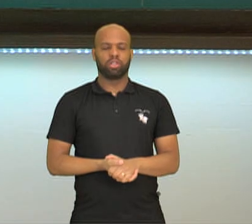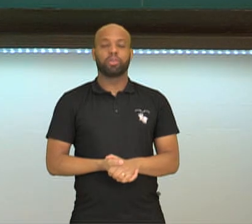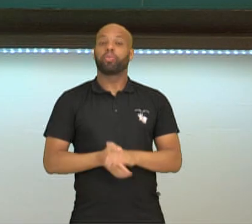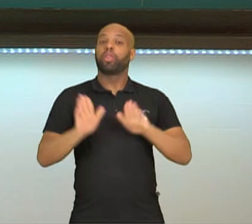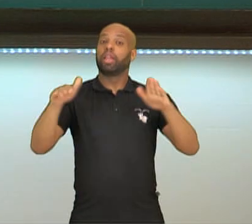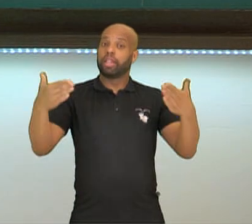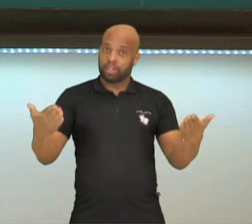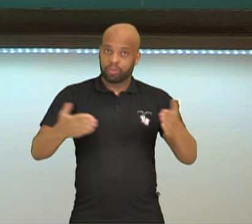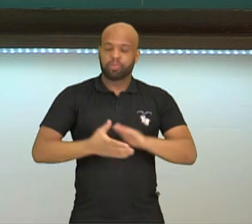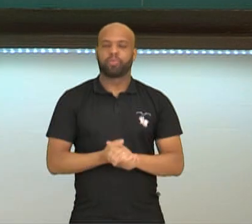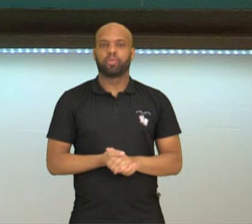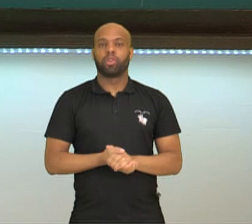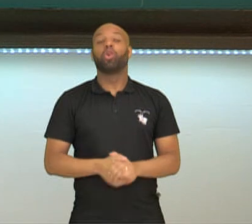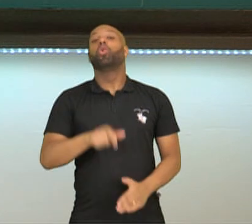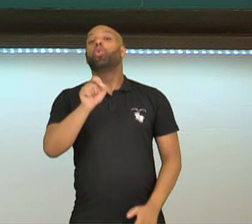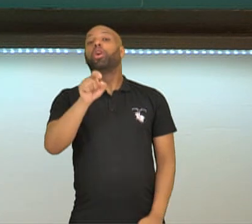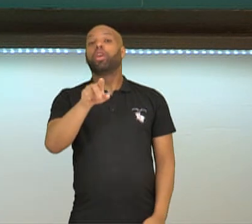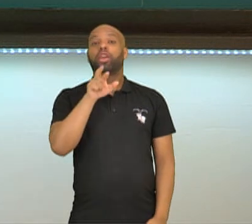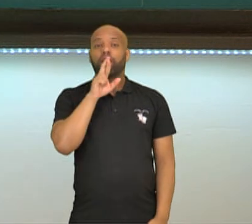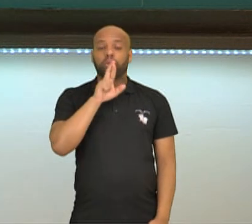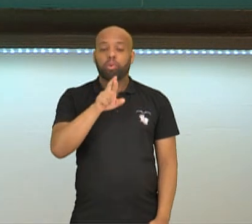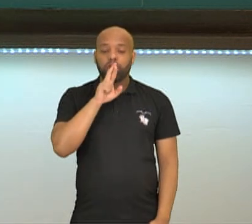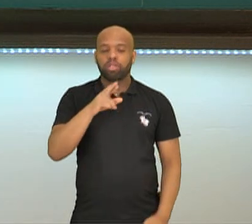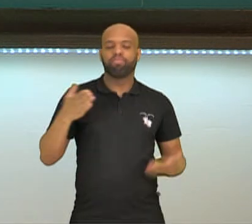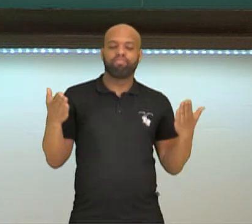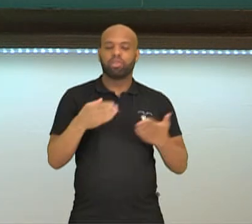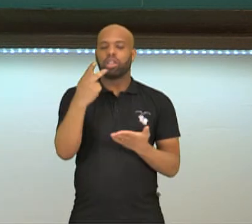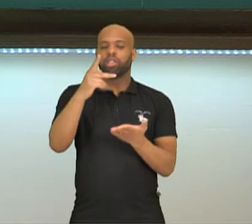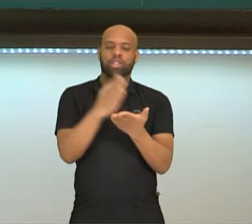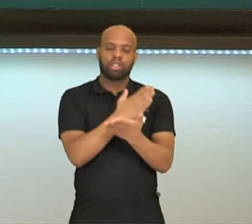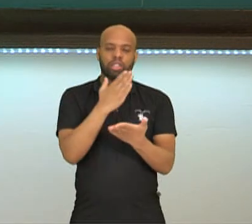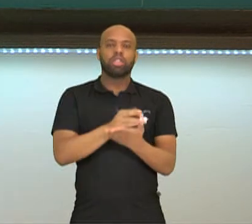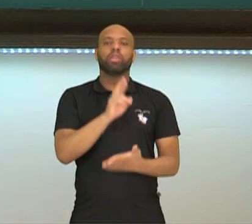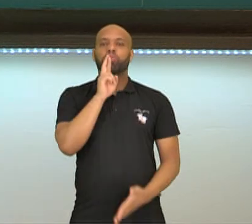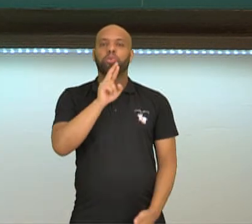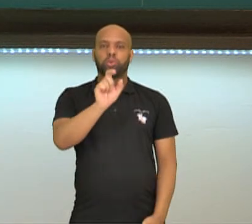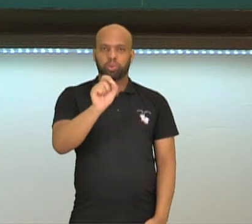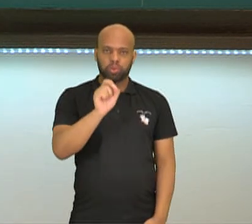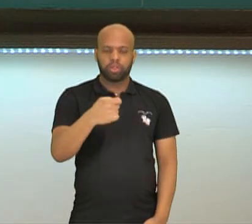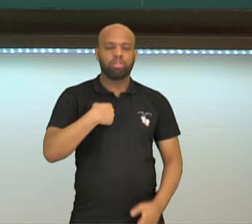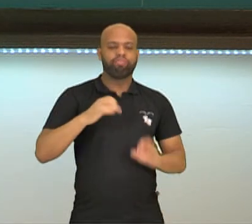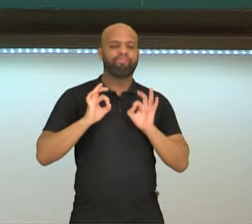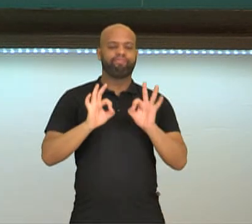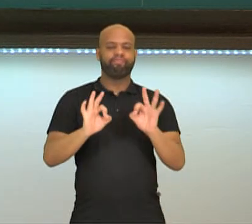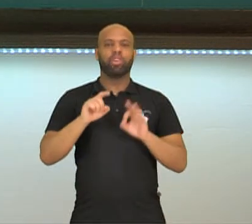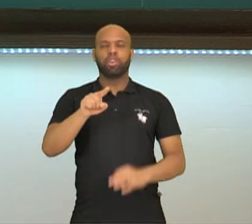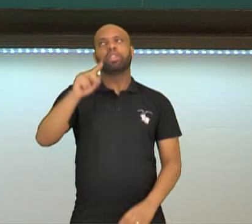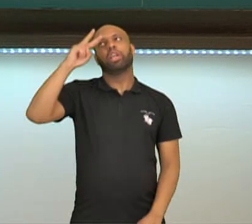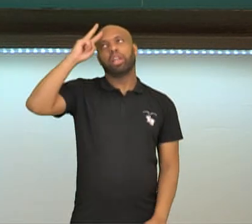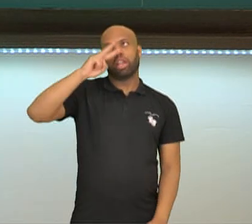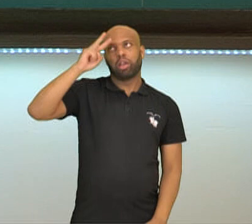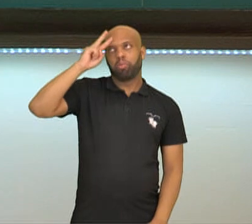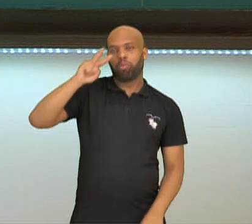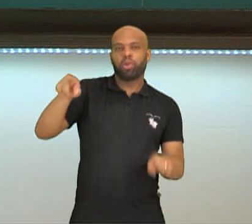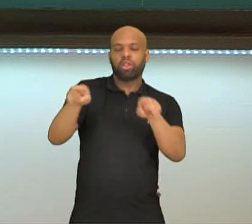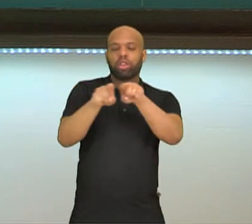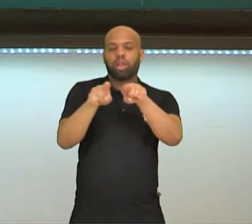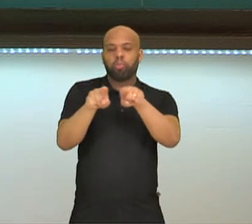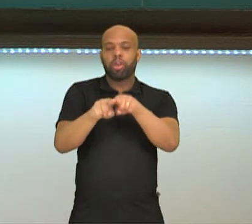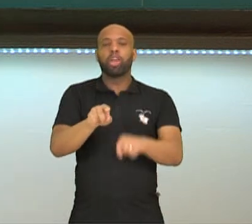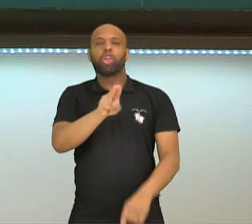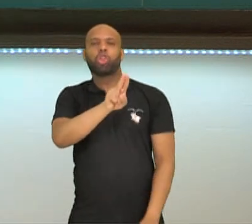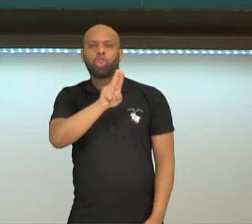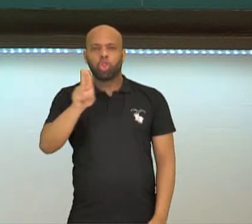E então, o que você respondeu aí no seu material? Tenho certeza que você lembrou até de nomes